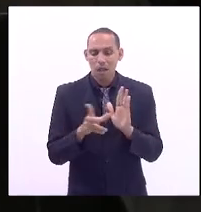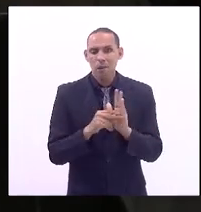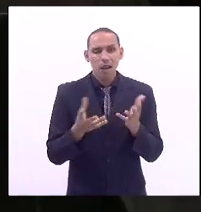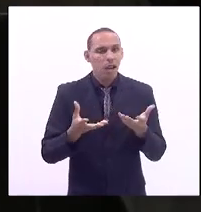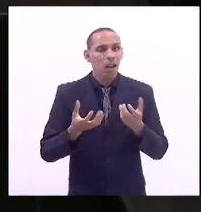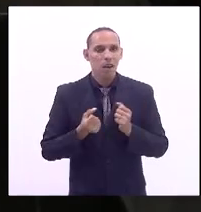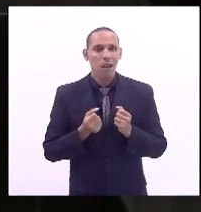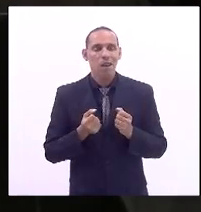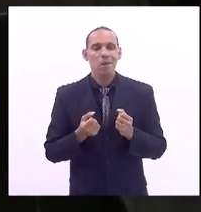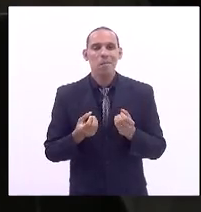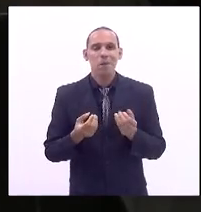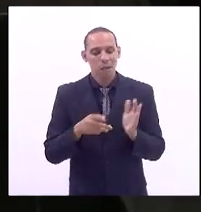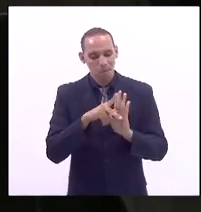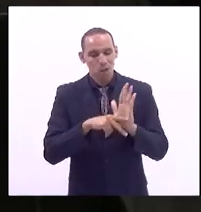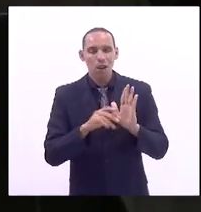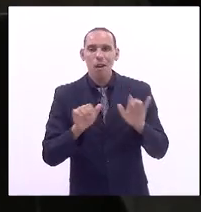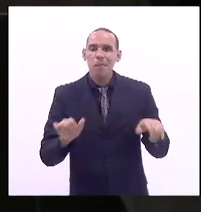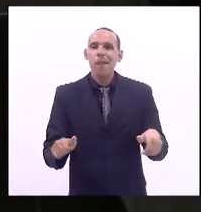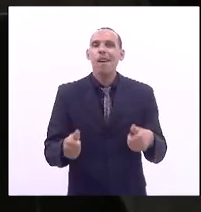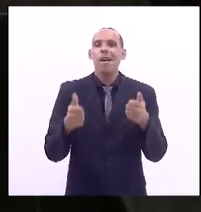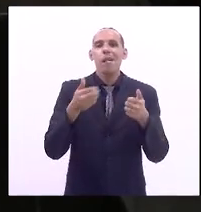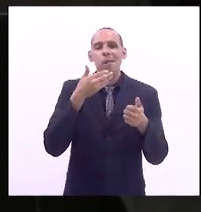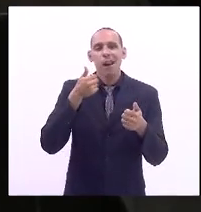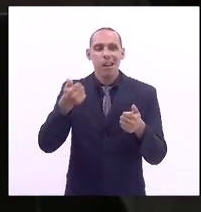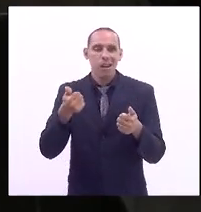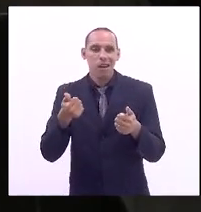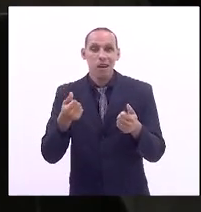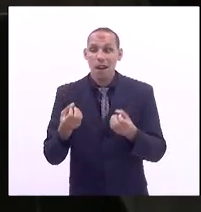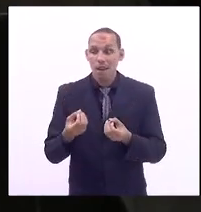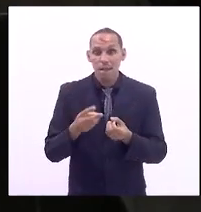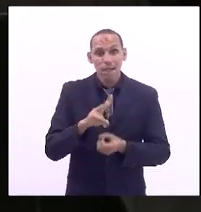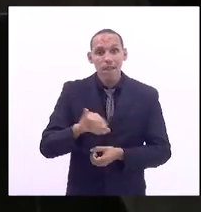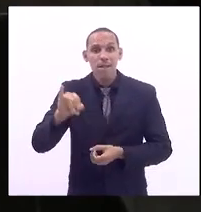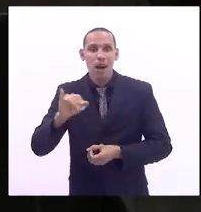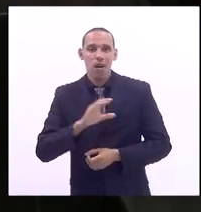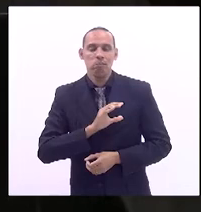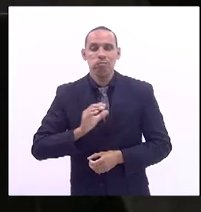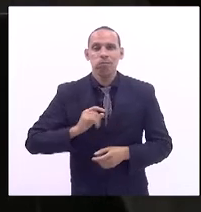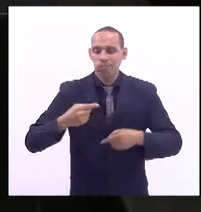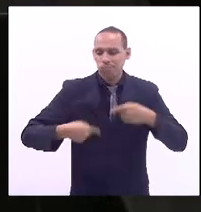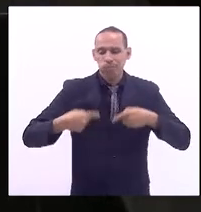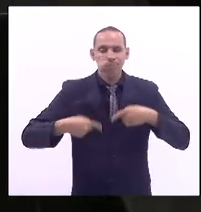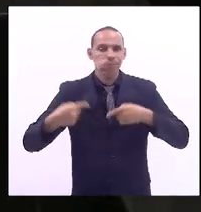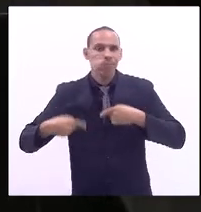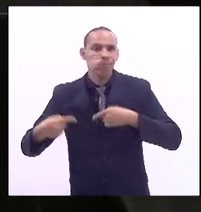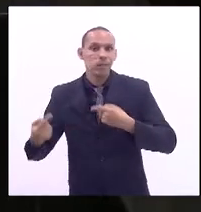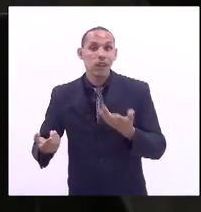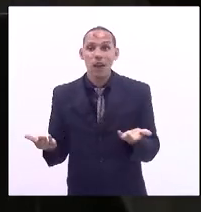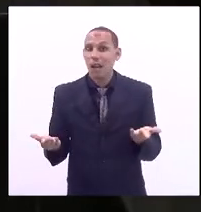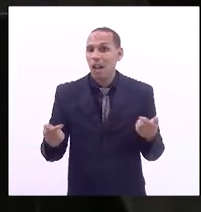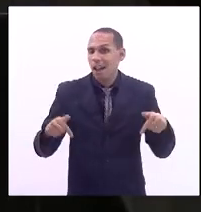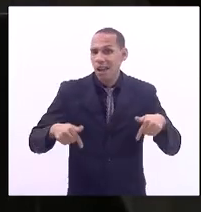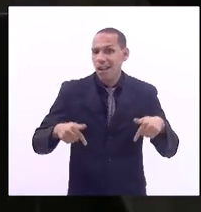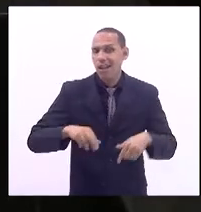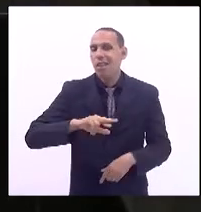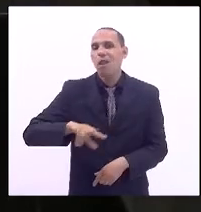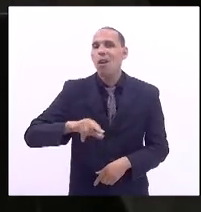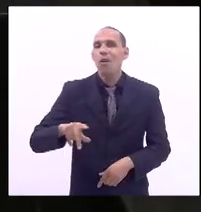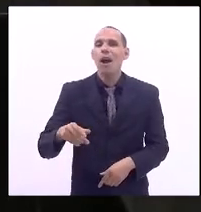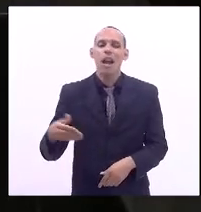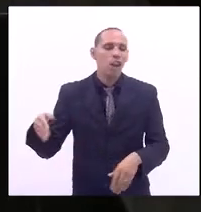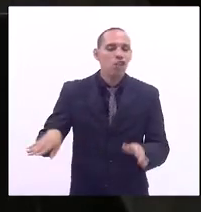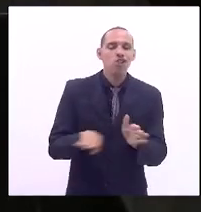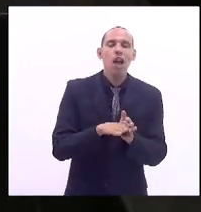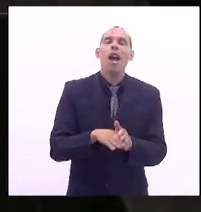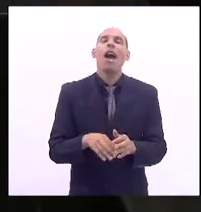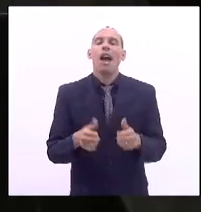para ser melhorado é para passar comissões e ser discutido isso aqui não é a causa de uma Man